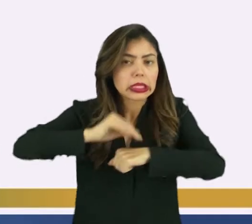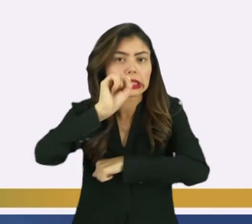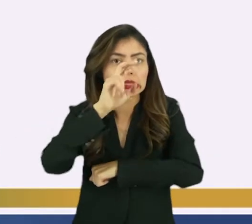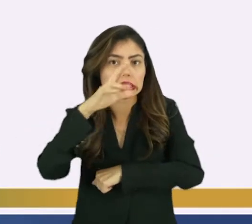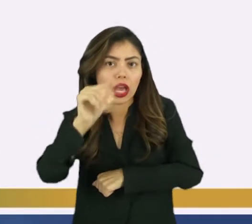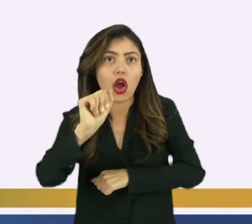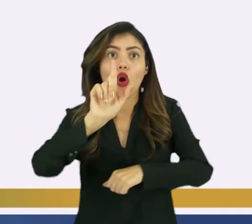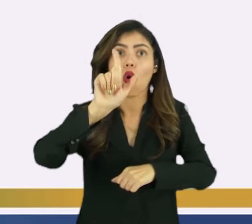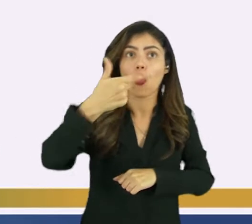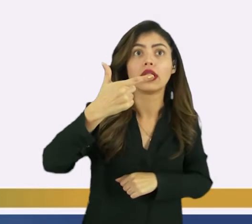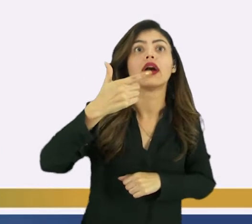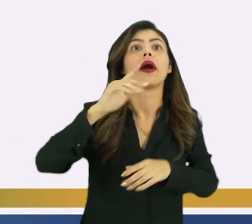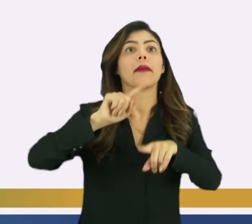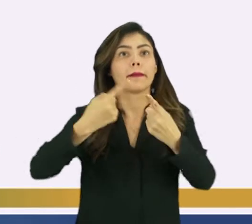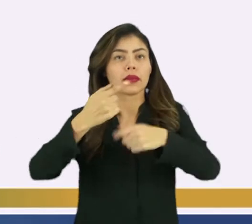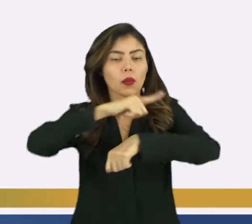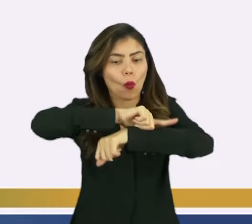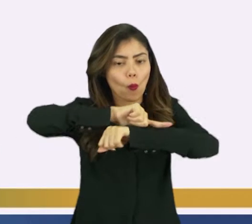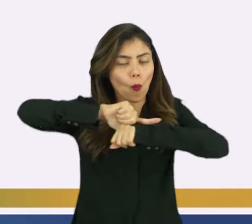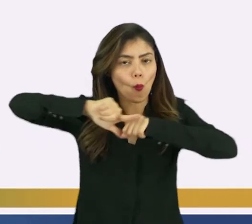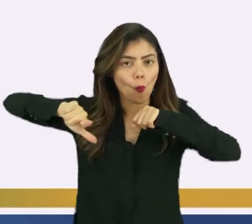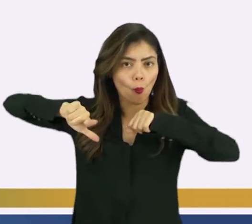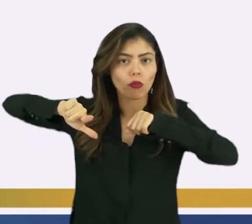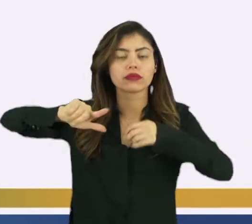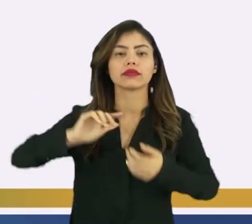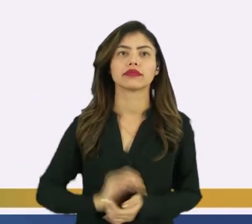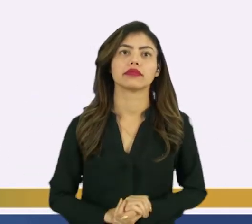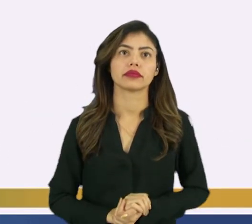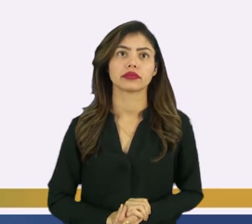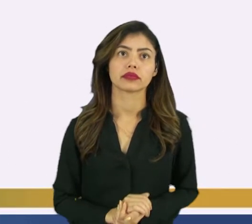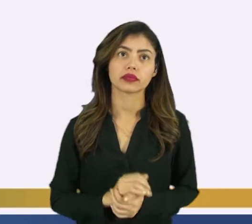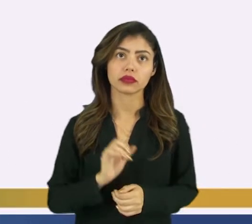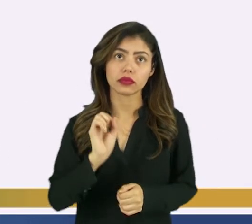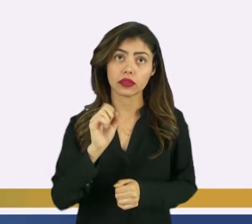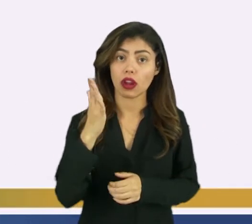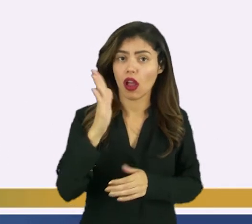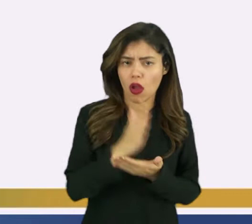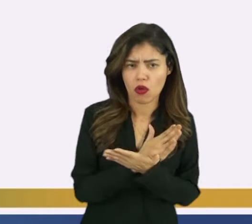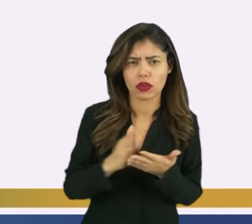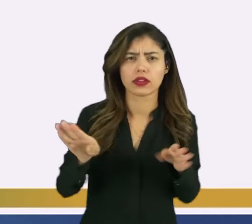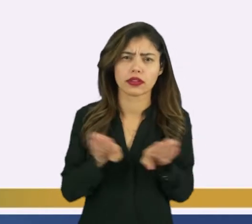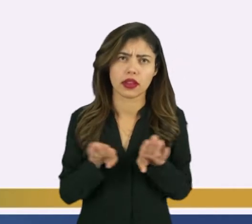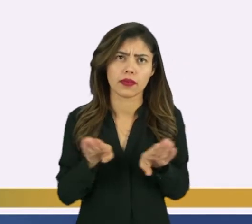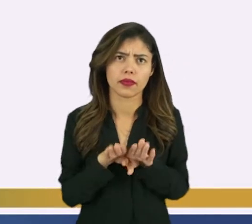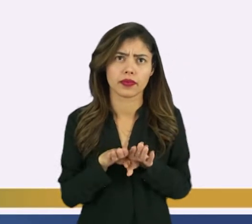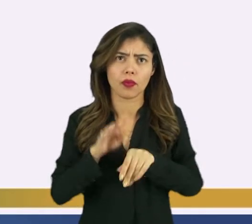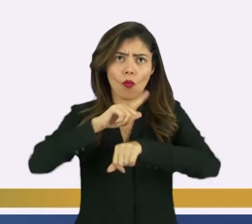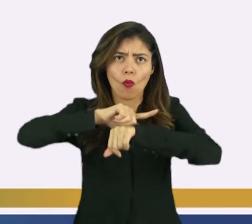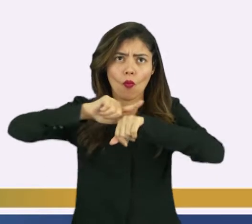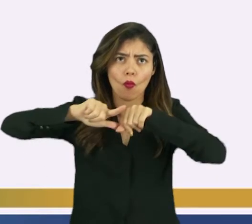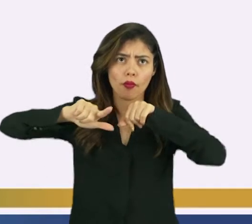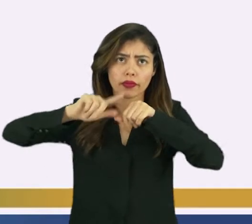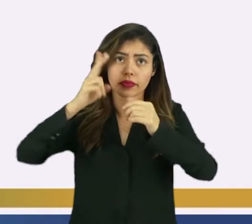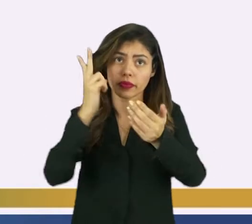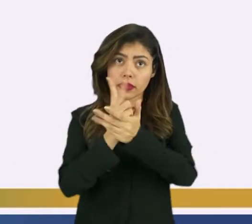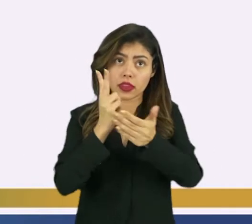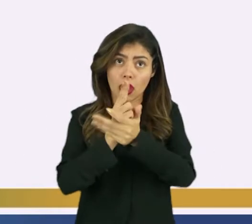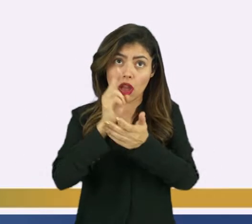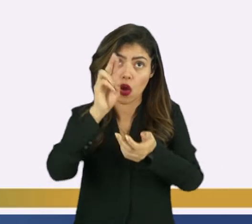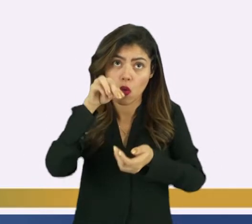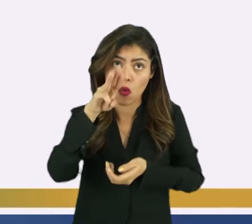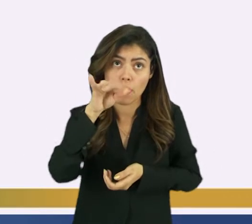e seca, outros vão ter uma pele lisa, tá? E tem alguns também que vão apresentar essa pele